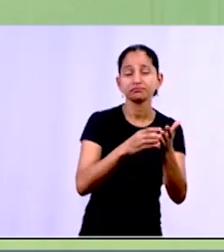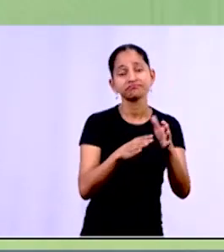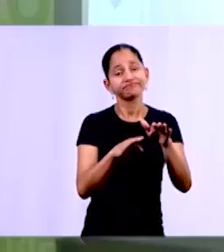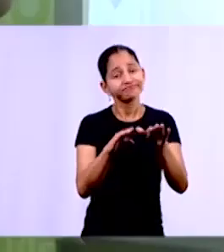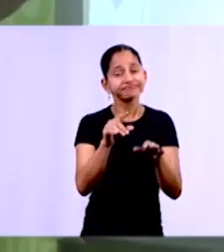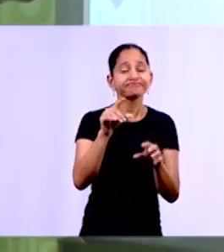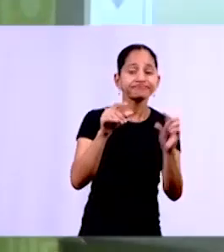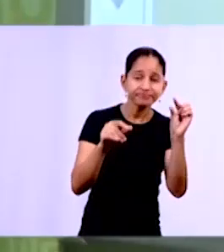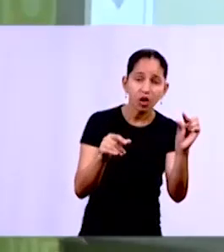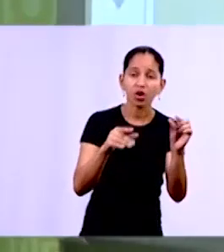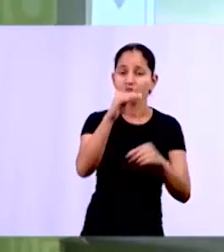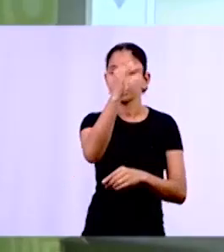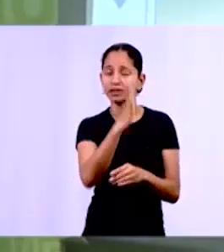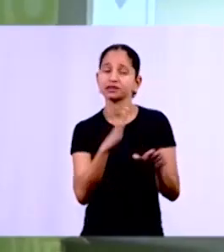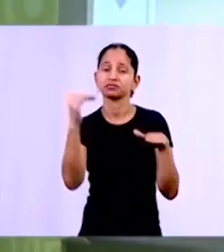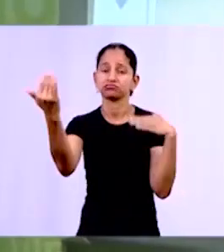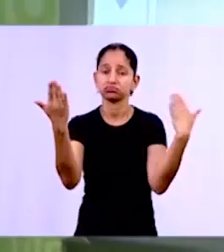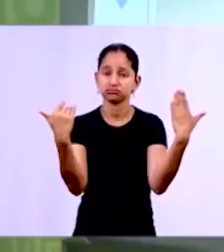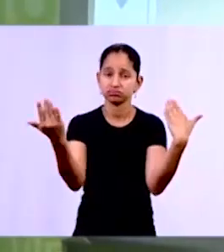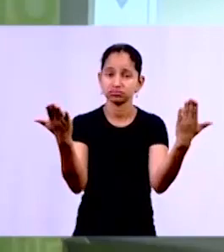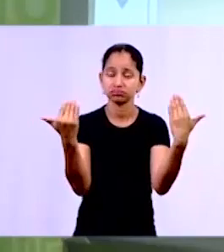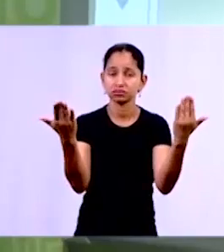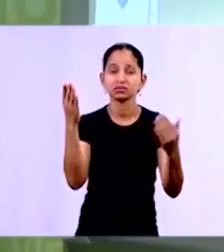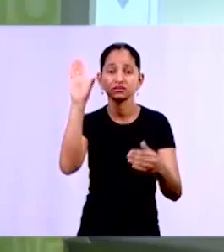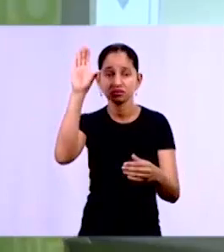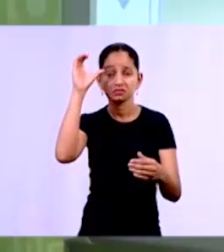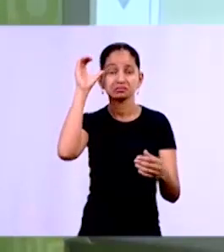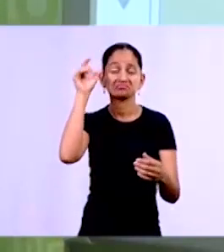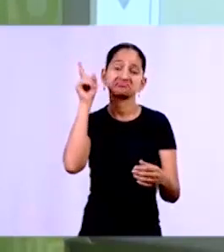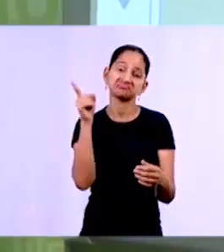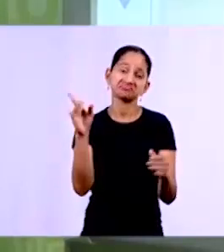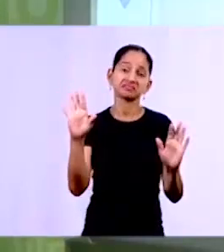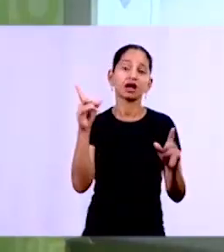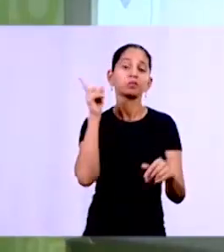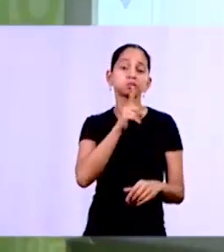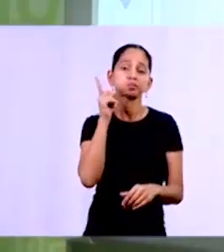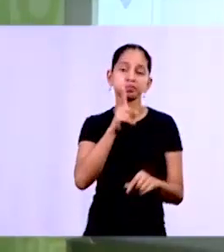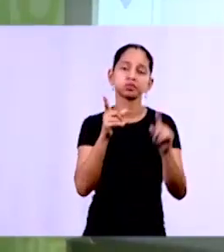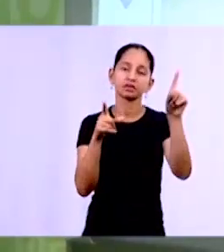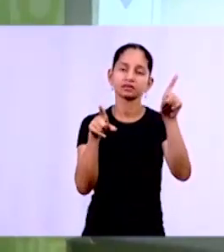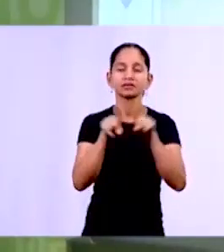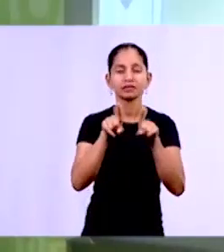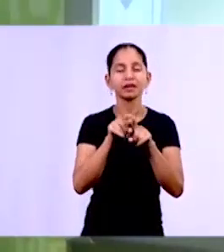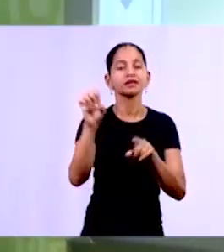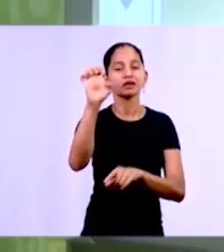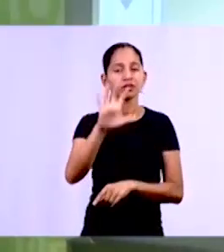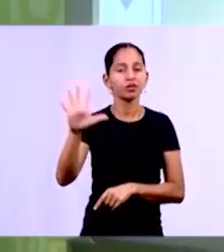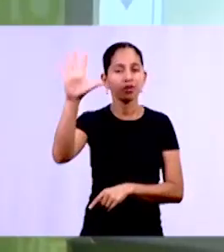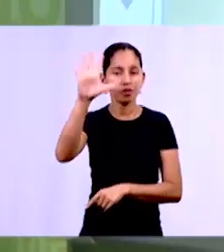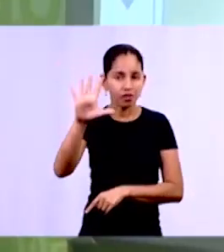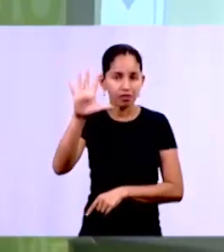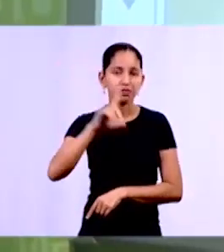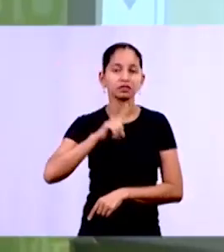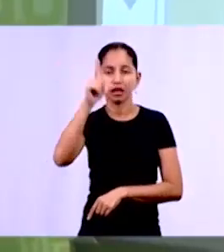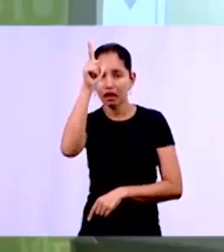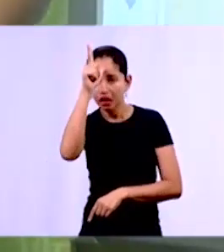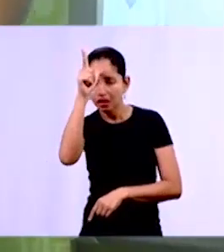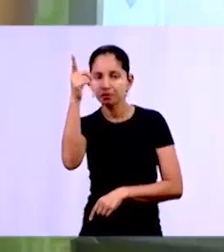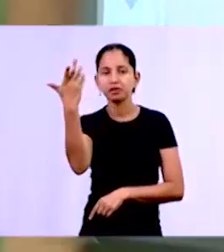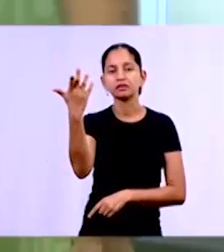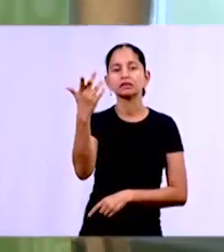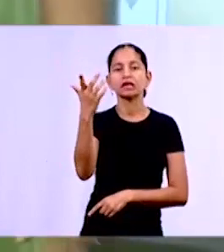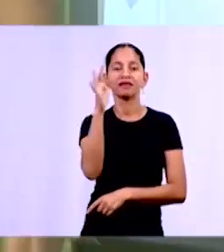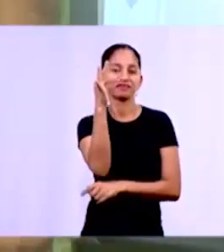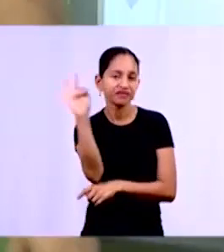muitos supercomputadores. Geralmente supercomputadores, a concentração dele está nos Estados Unidos, Europa, quando a gente fala Europa, Alemanha, França e